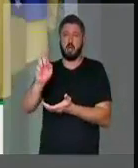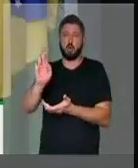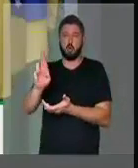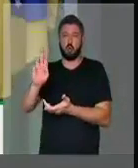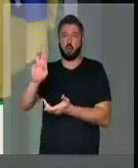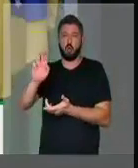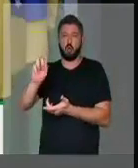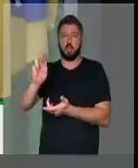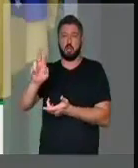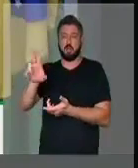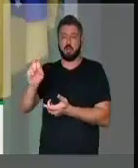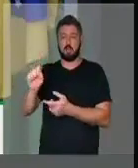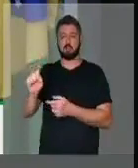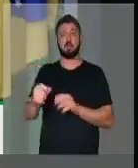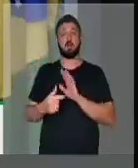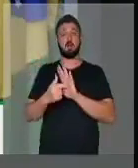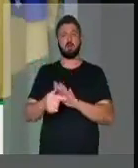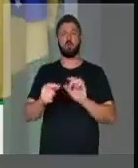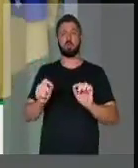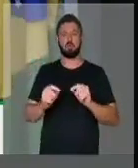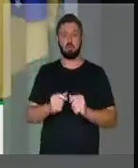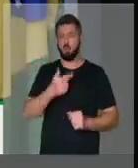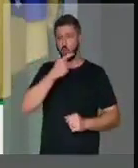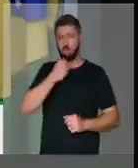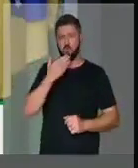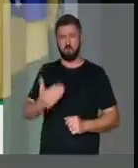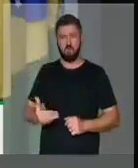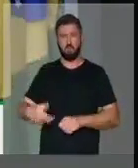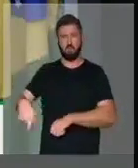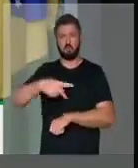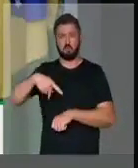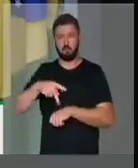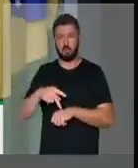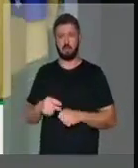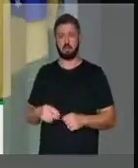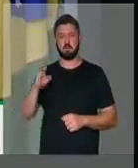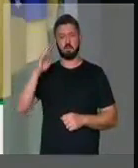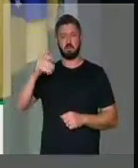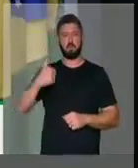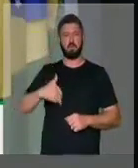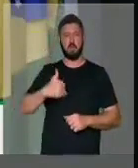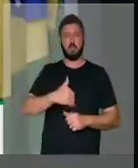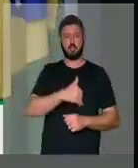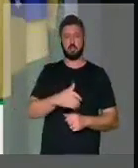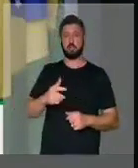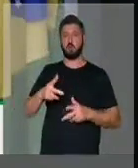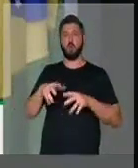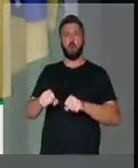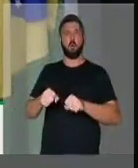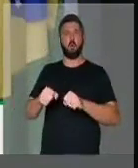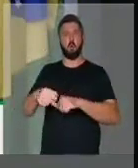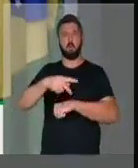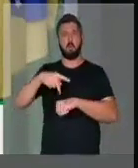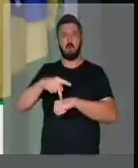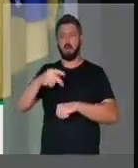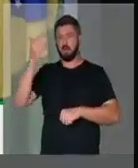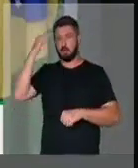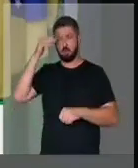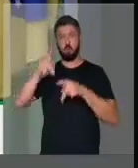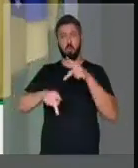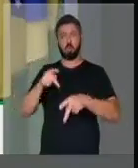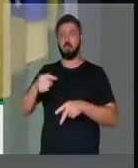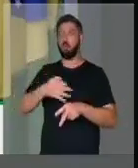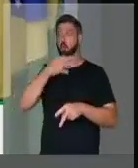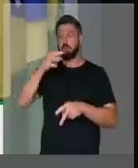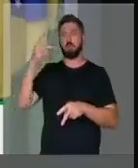Magri realmente mostrou que é um homem de Estado. E a sorte da Argentina, que o povo do seu país esteja entendendo a